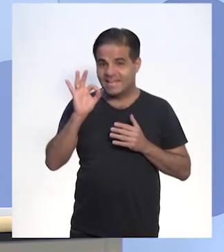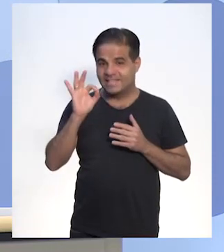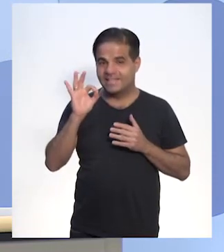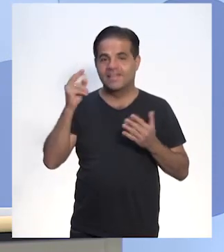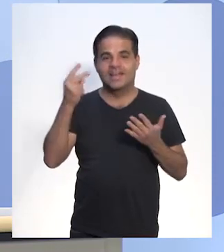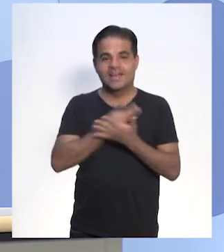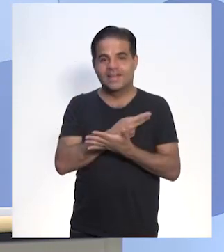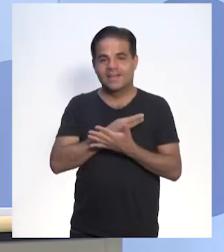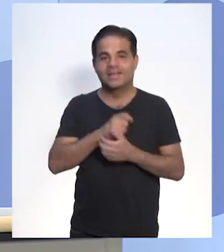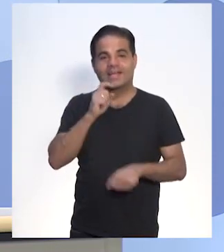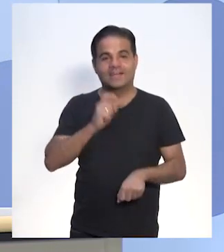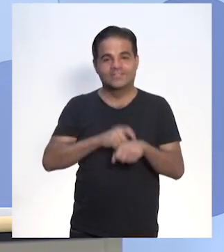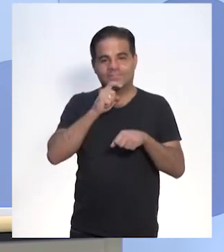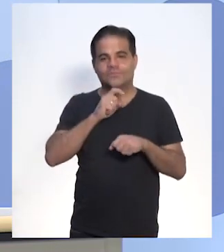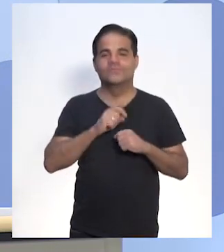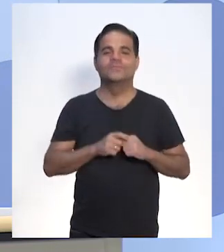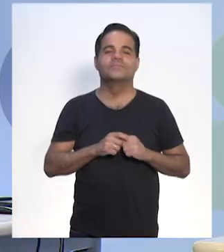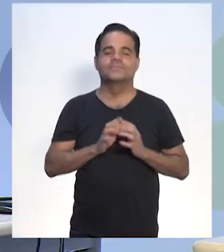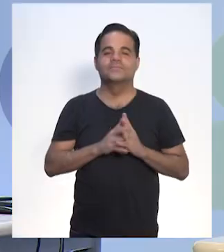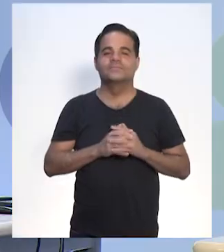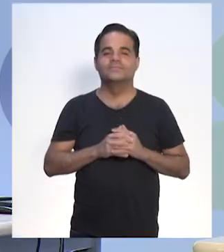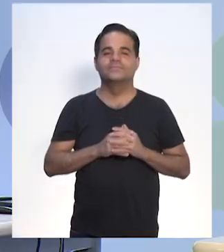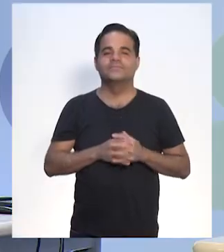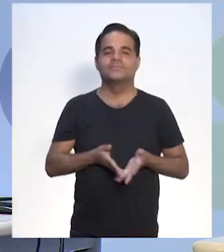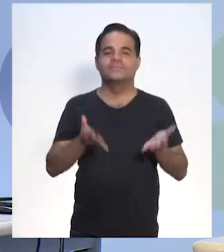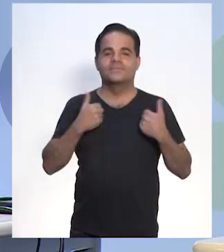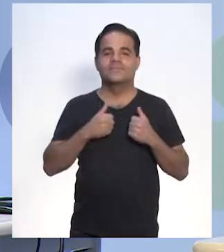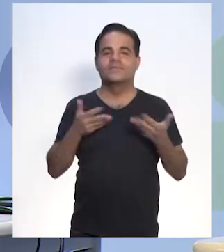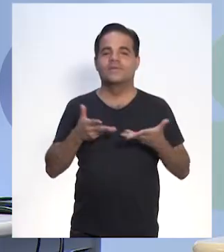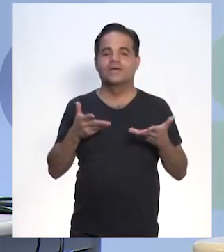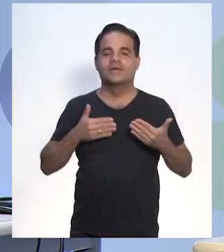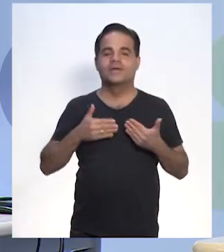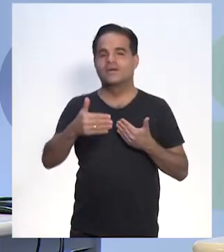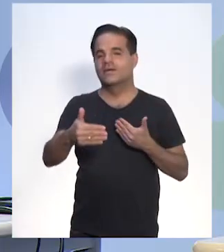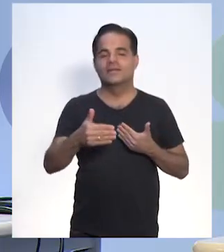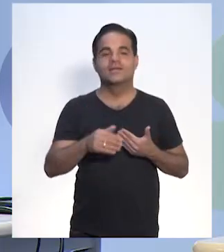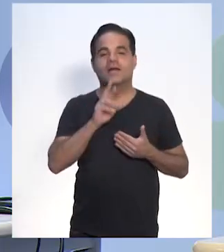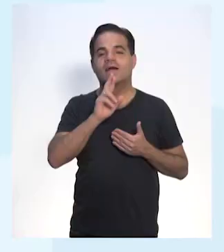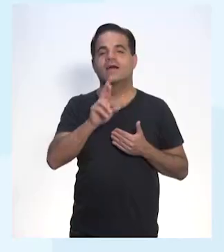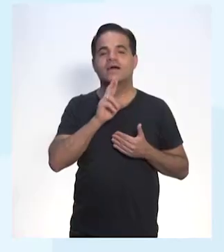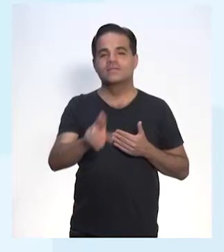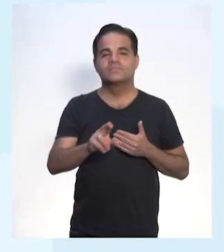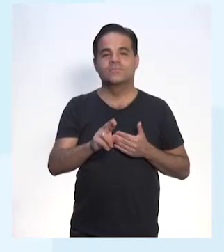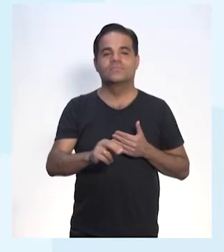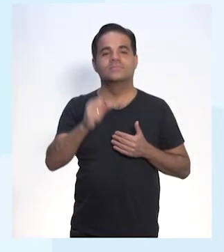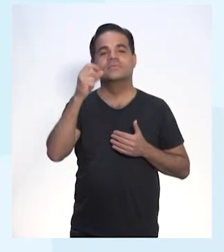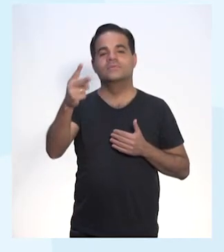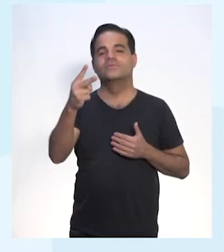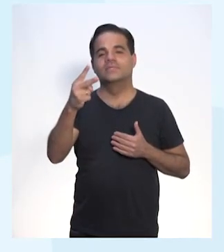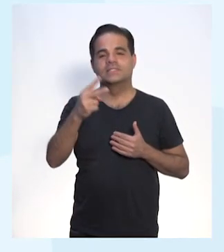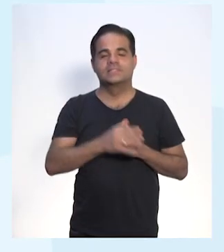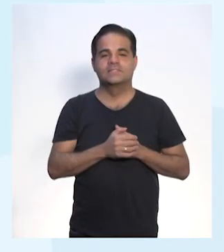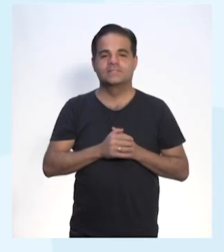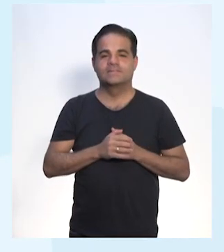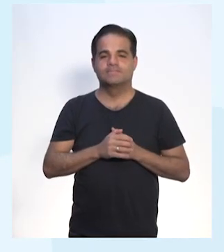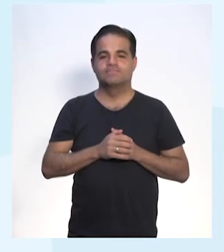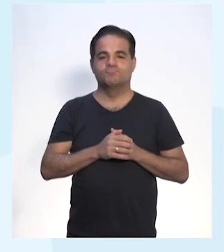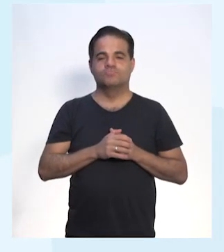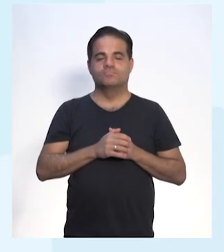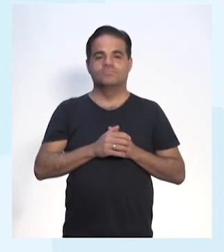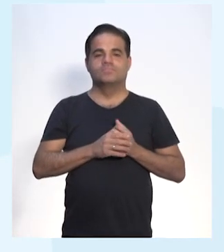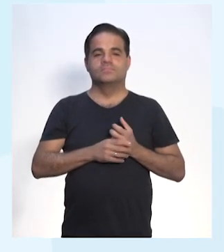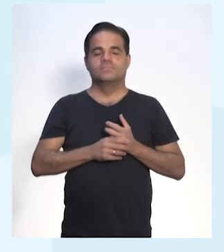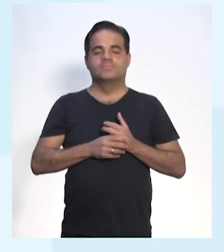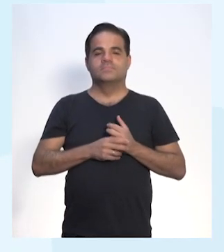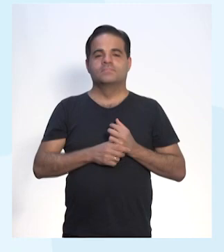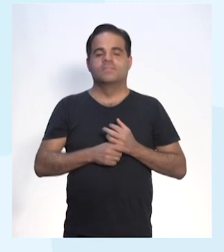conto, é um prólogo e uma crônica. Tá bom, meus amores? Porque pode acontecer, né, gente? É igual na nossa vida, assim.